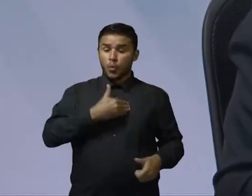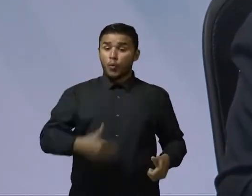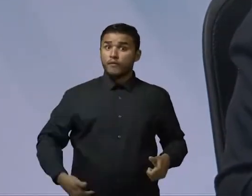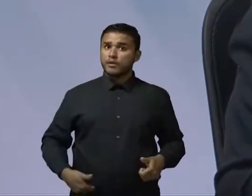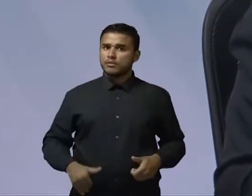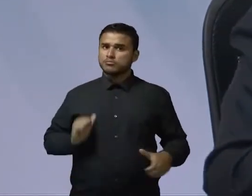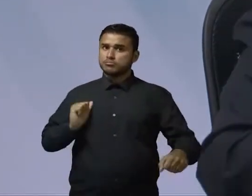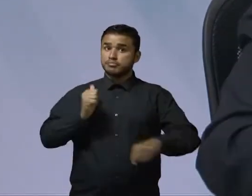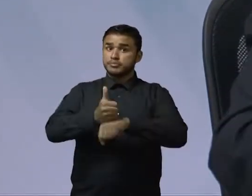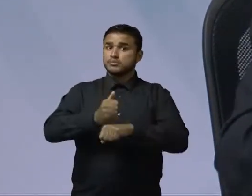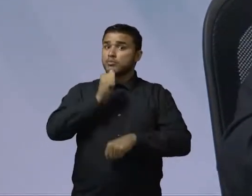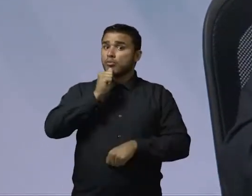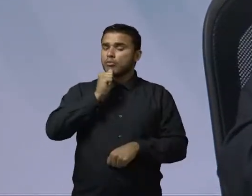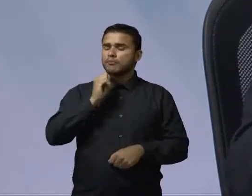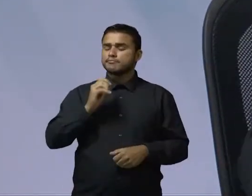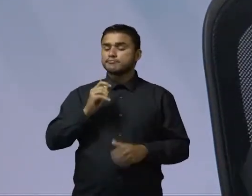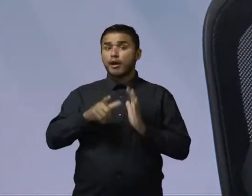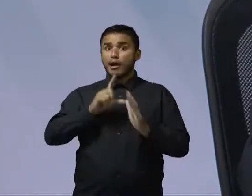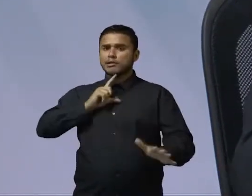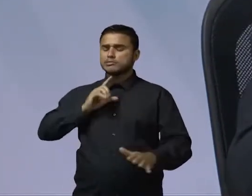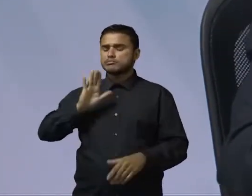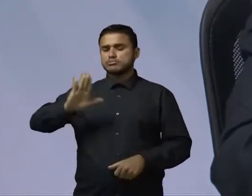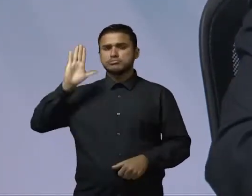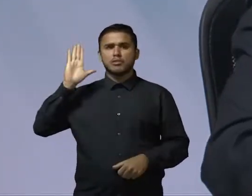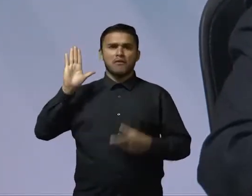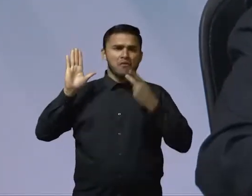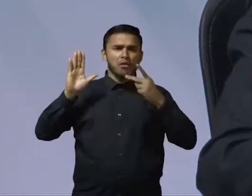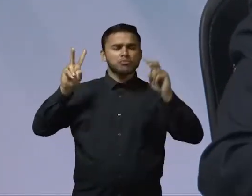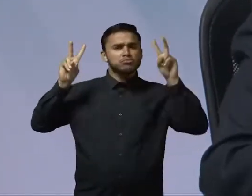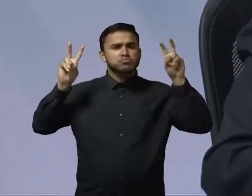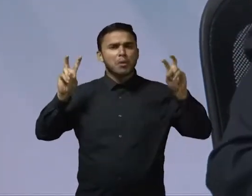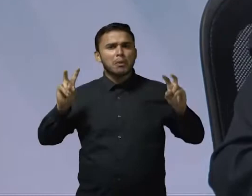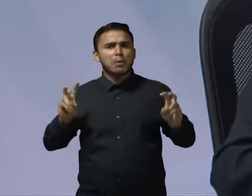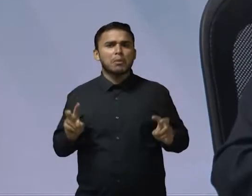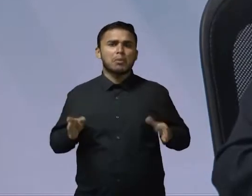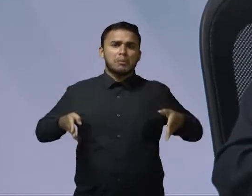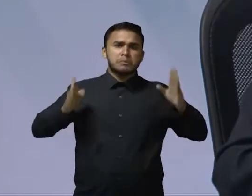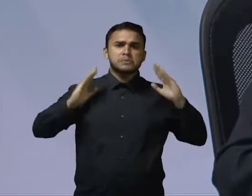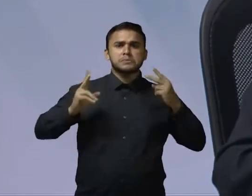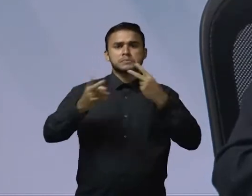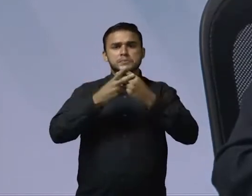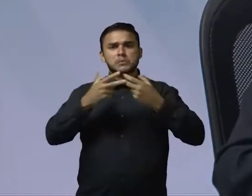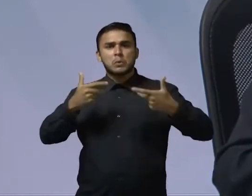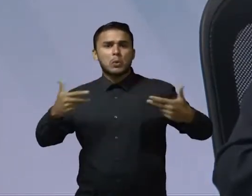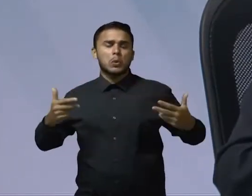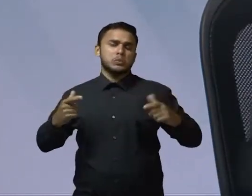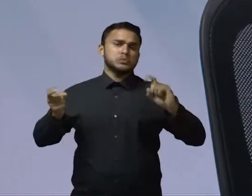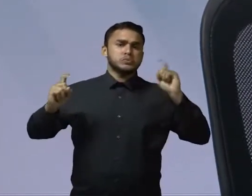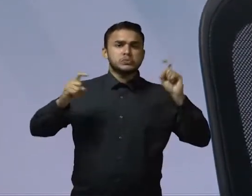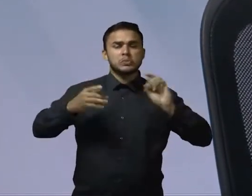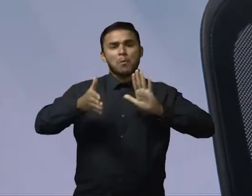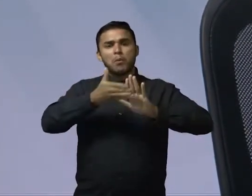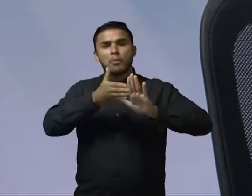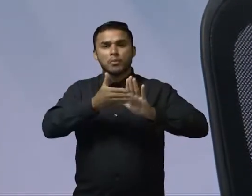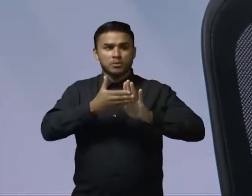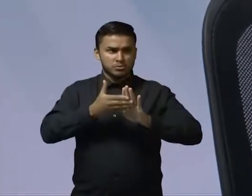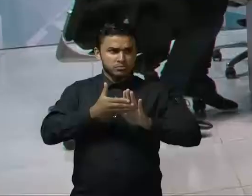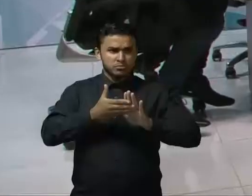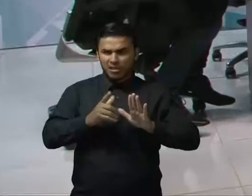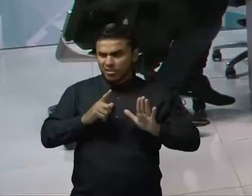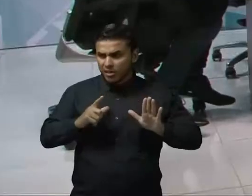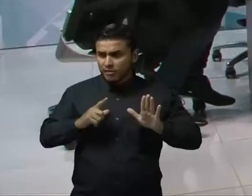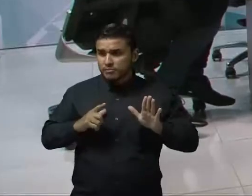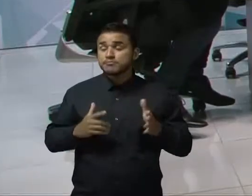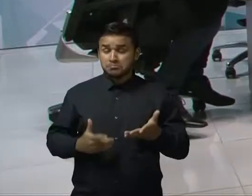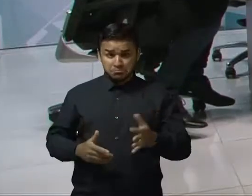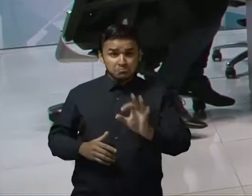um historiador, que a questão penitenciária tenha sequer sido tematizada como plano de governo. É verdade.